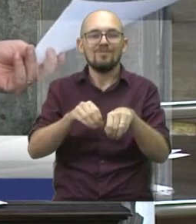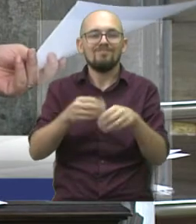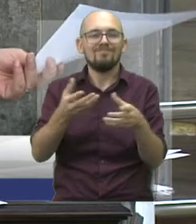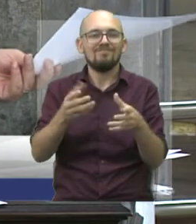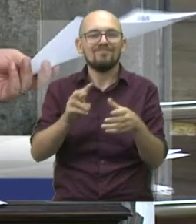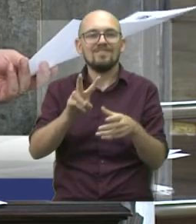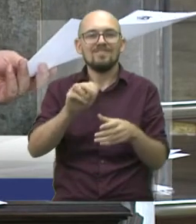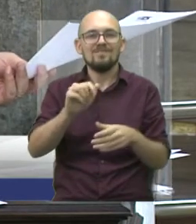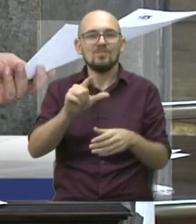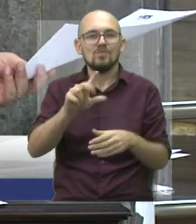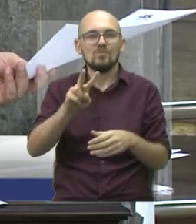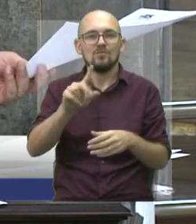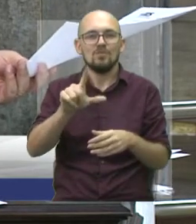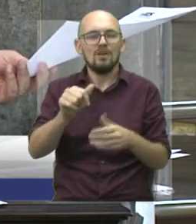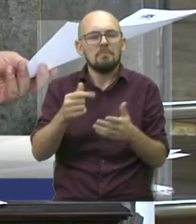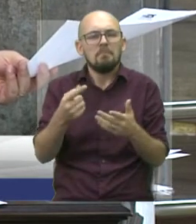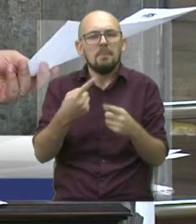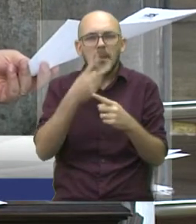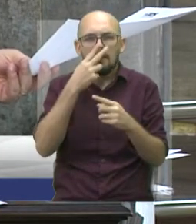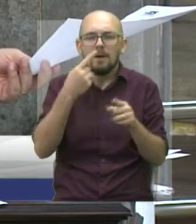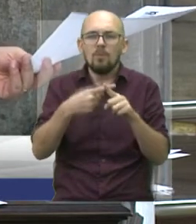Que desespero é esse?